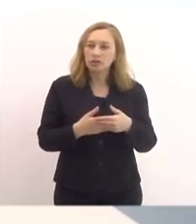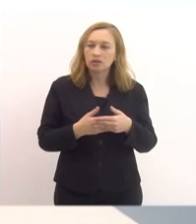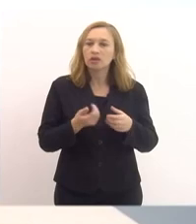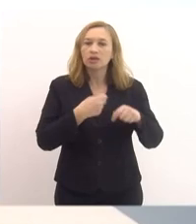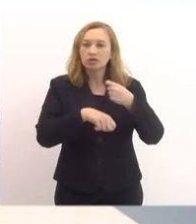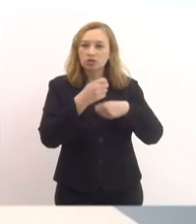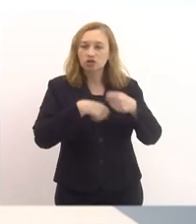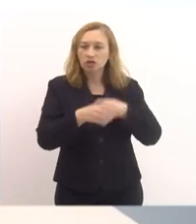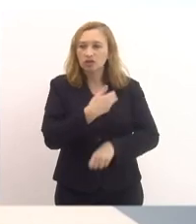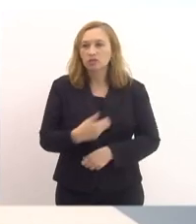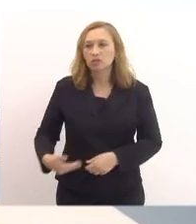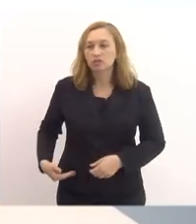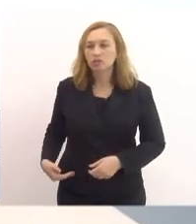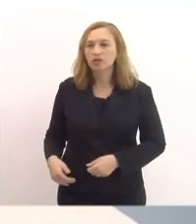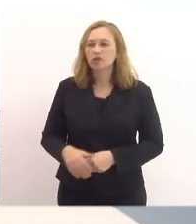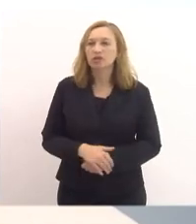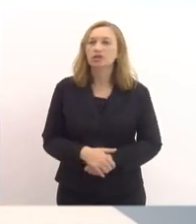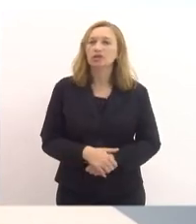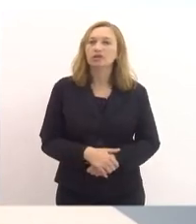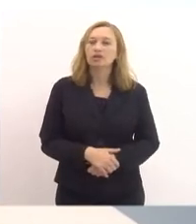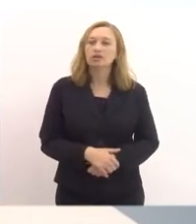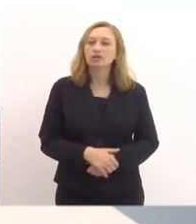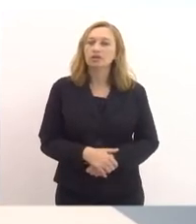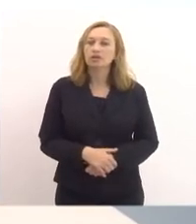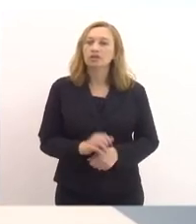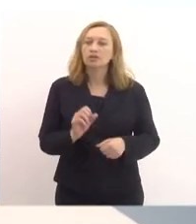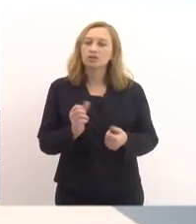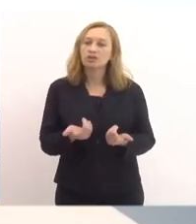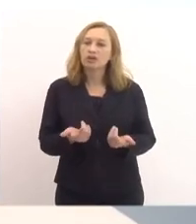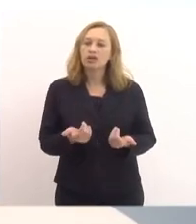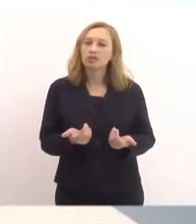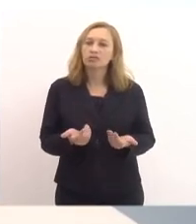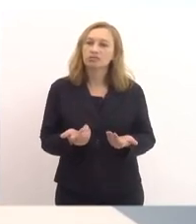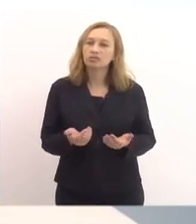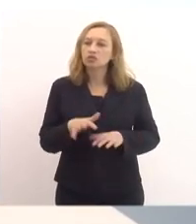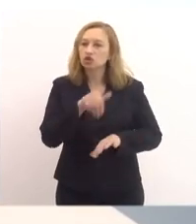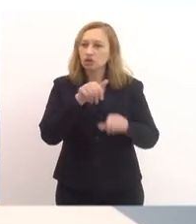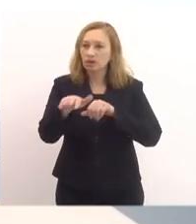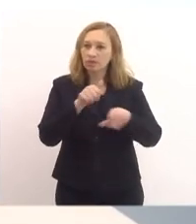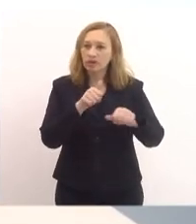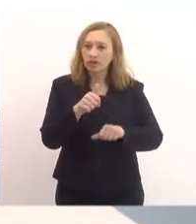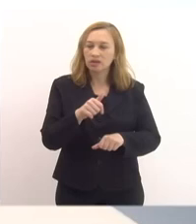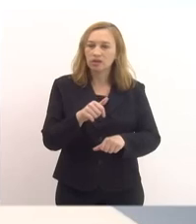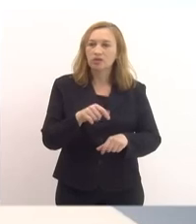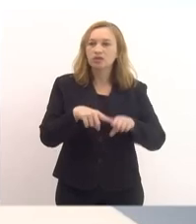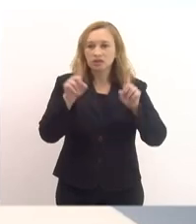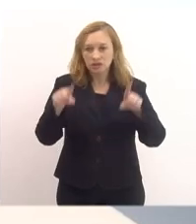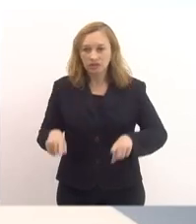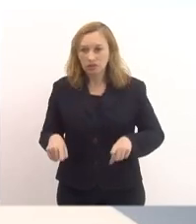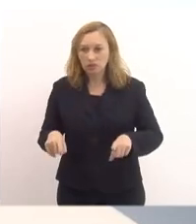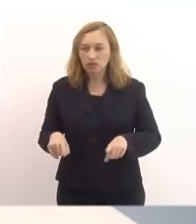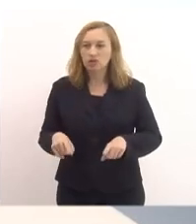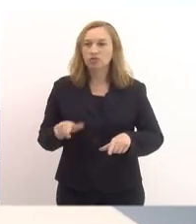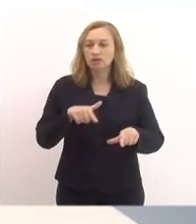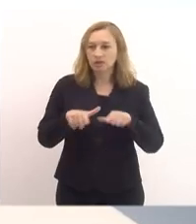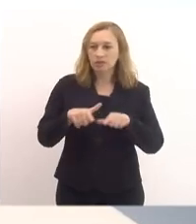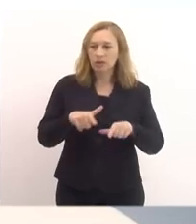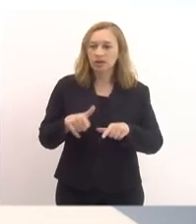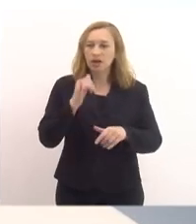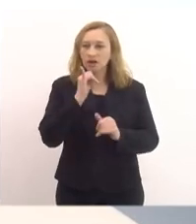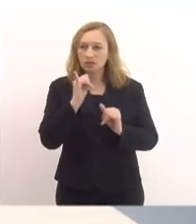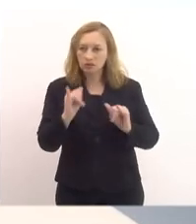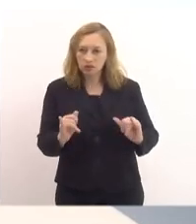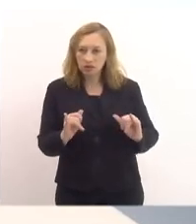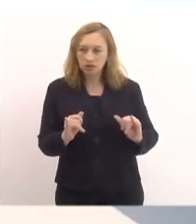administração pública promovesse ali um chamamento de servidores efetivos, a não ser os que